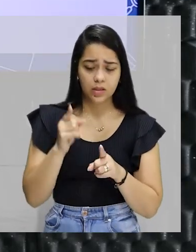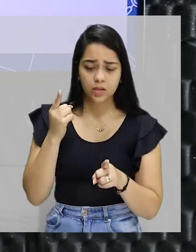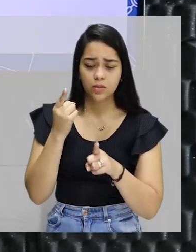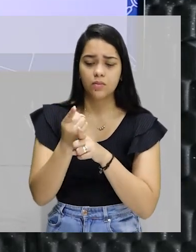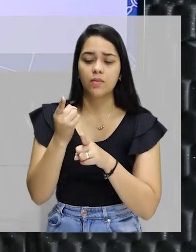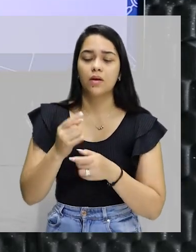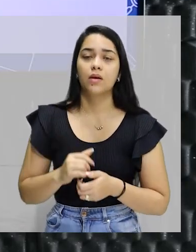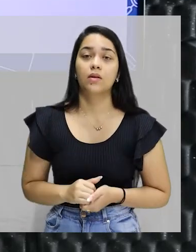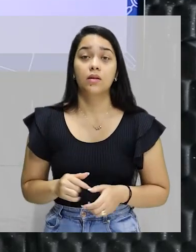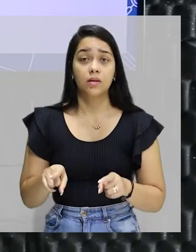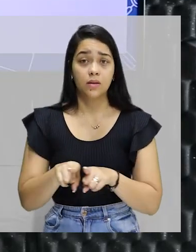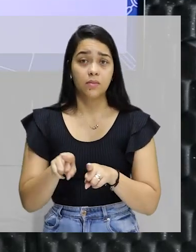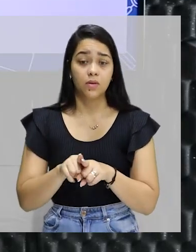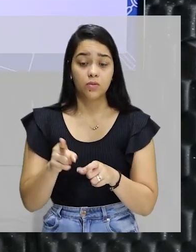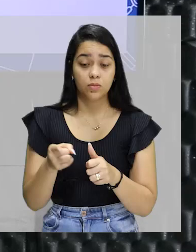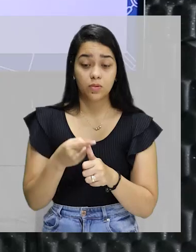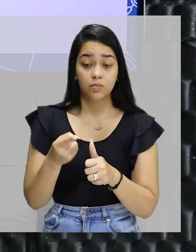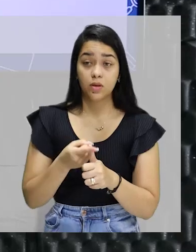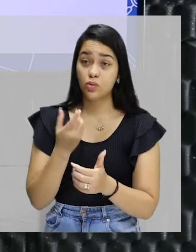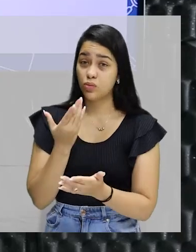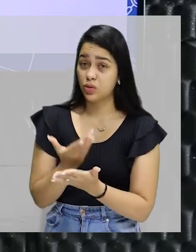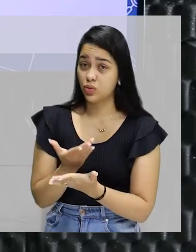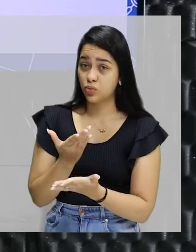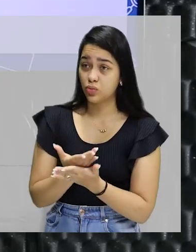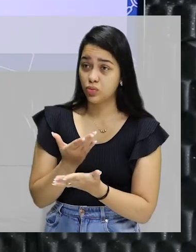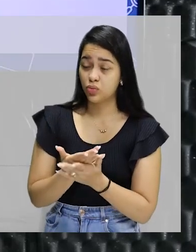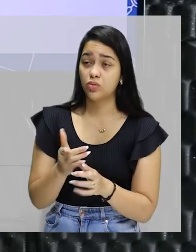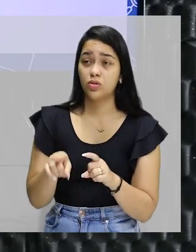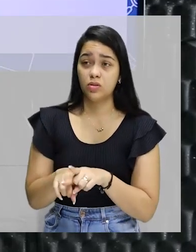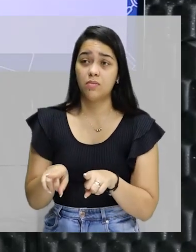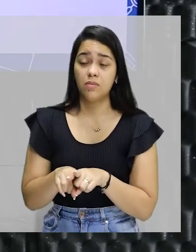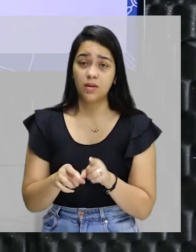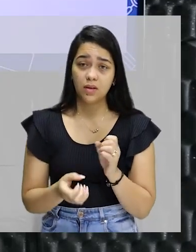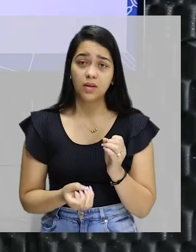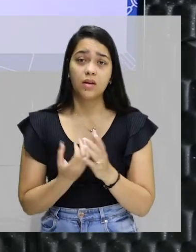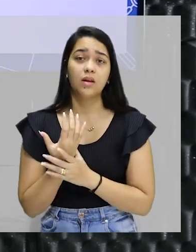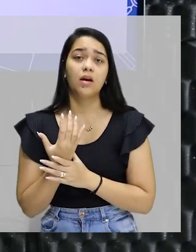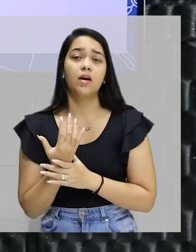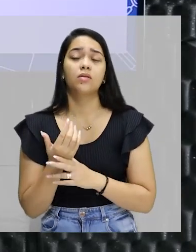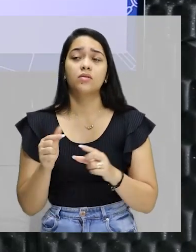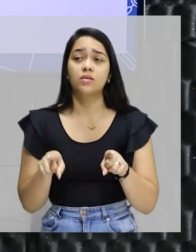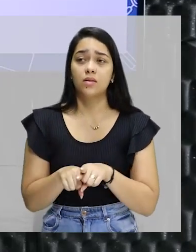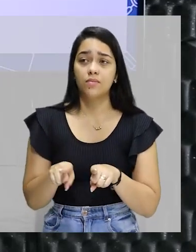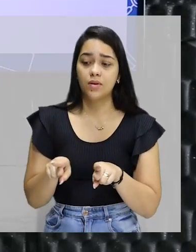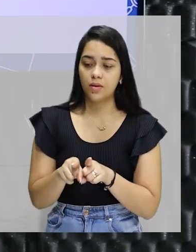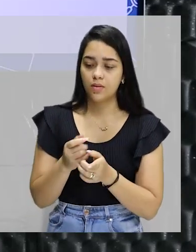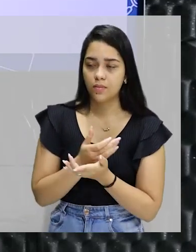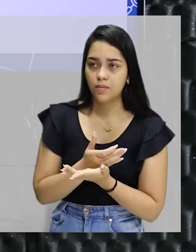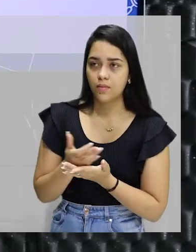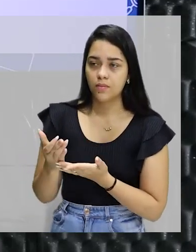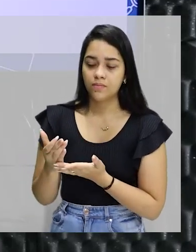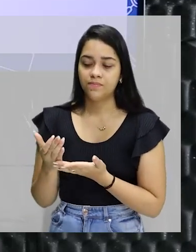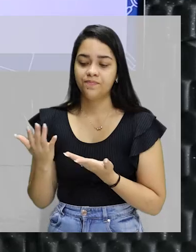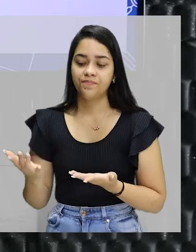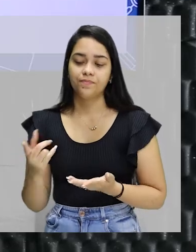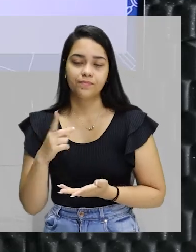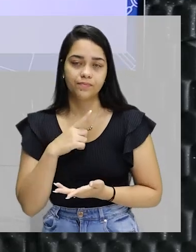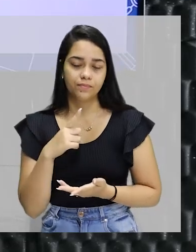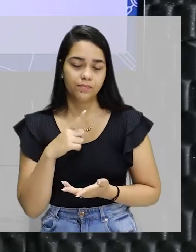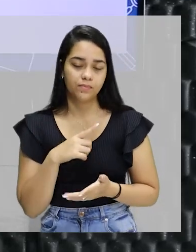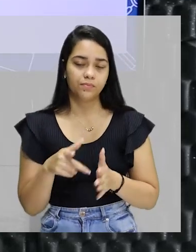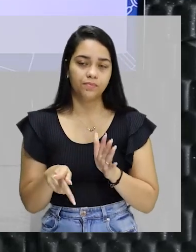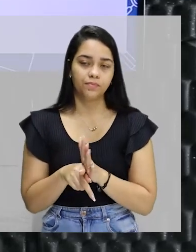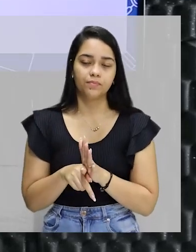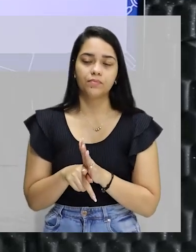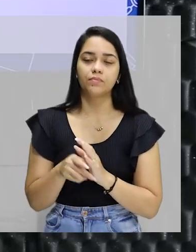descoberta. Os primeiros estudos estavam sendo feitos. E, inicialmente, né, se deu